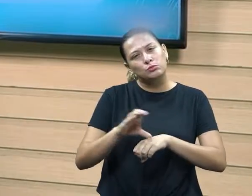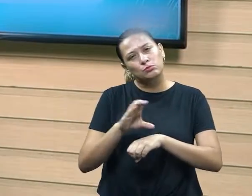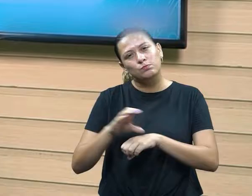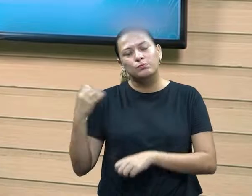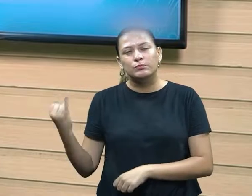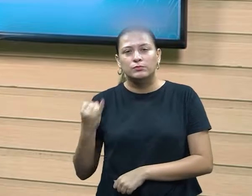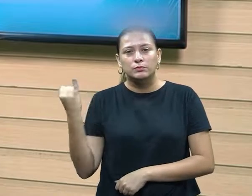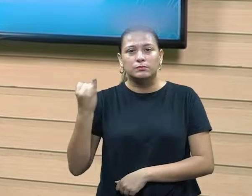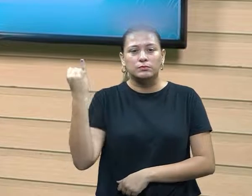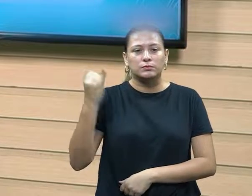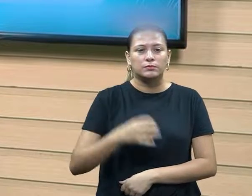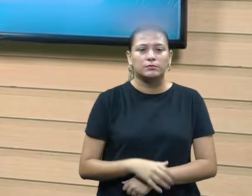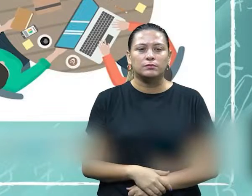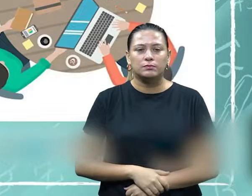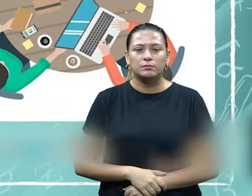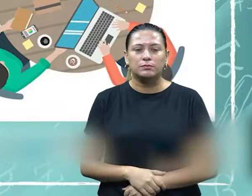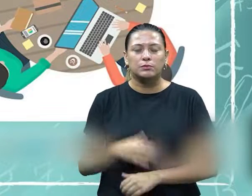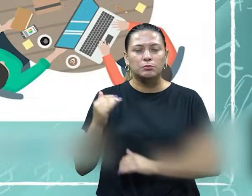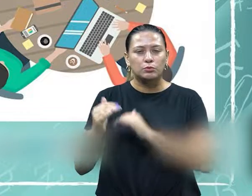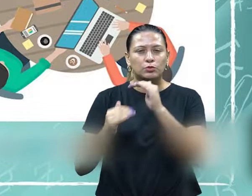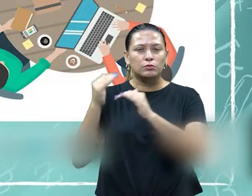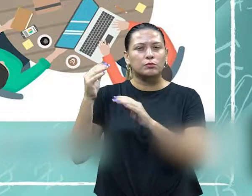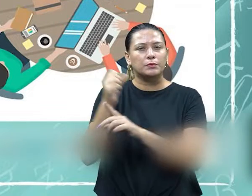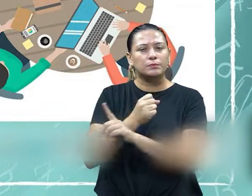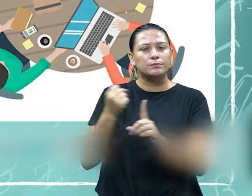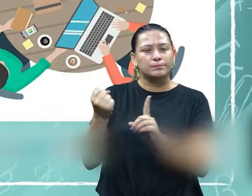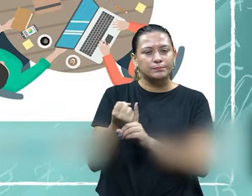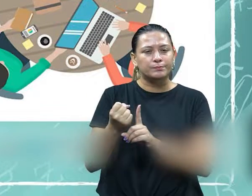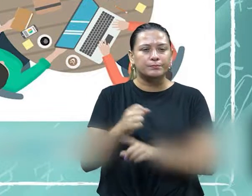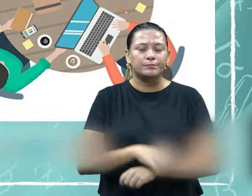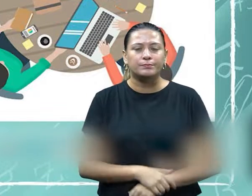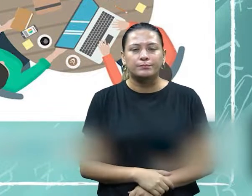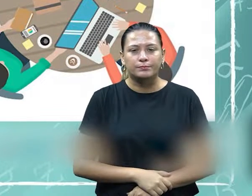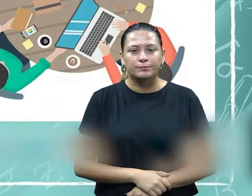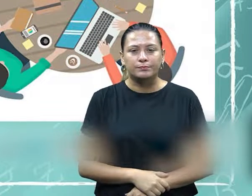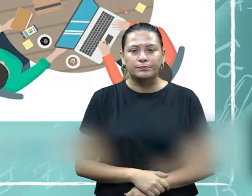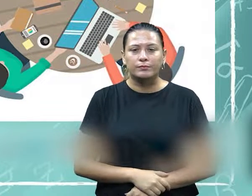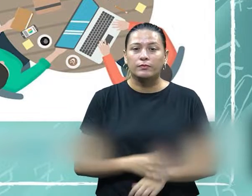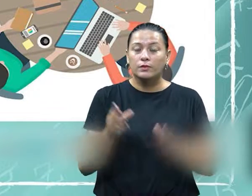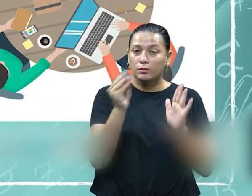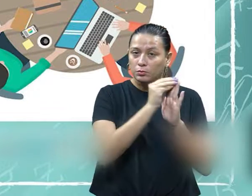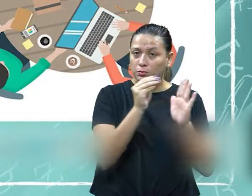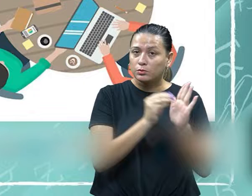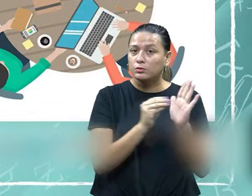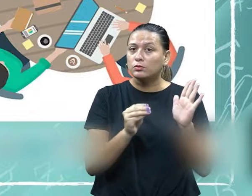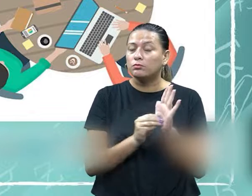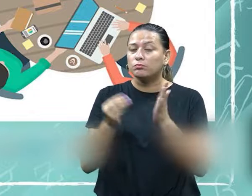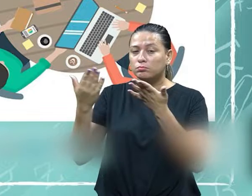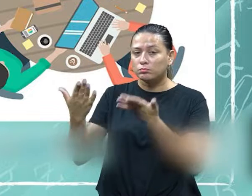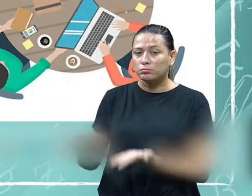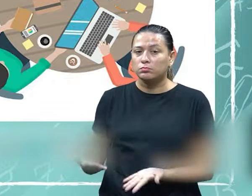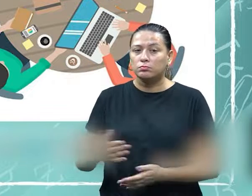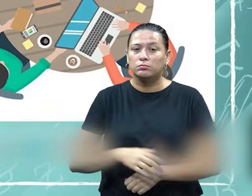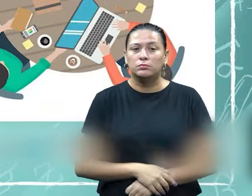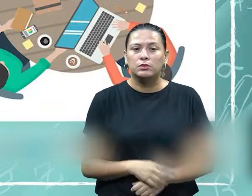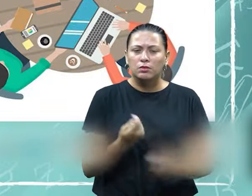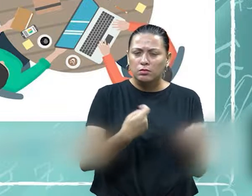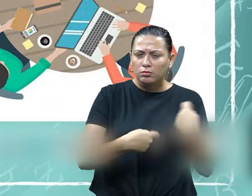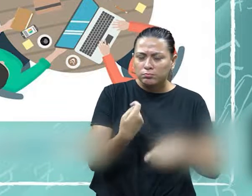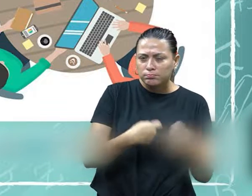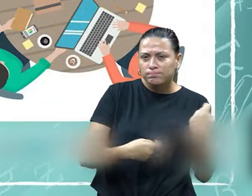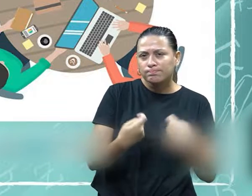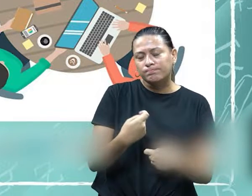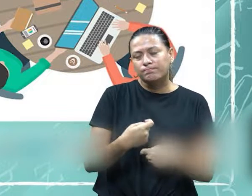para o nosso desenvolvimento social. Então, alunos, como conteúdo, nós temos, né, a questão da negociação, para